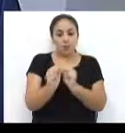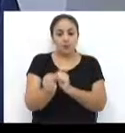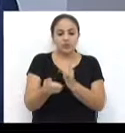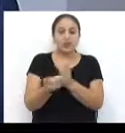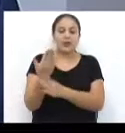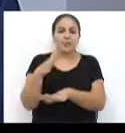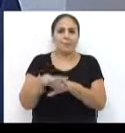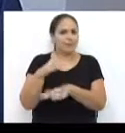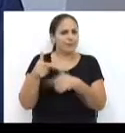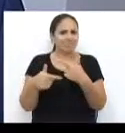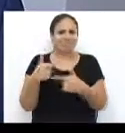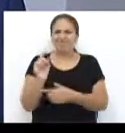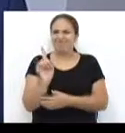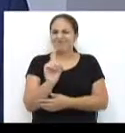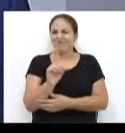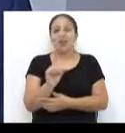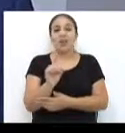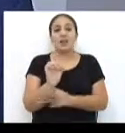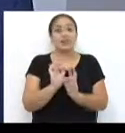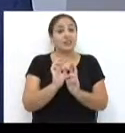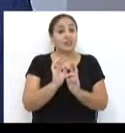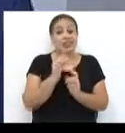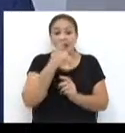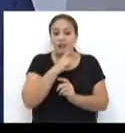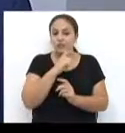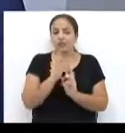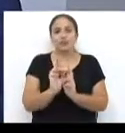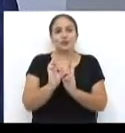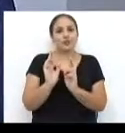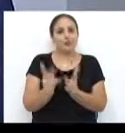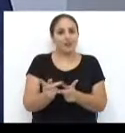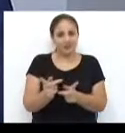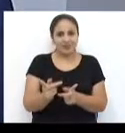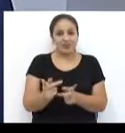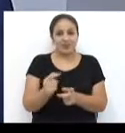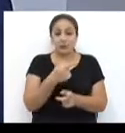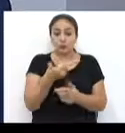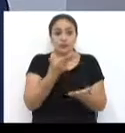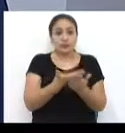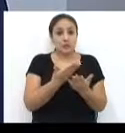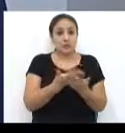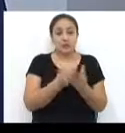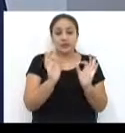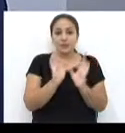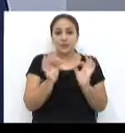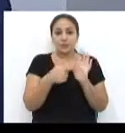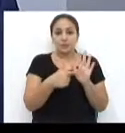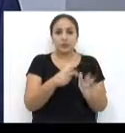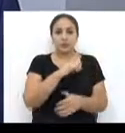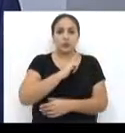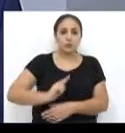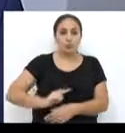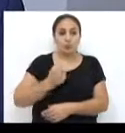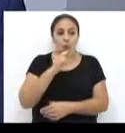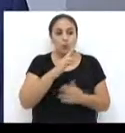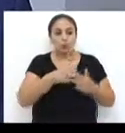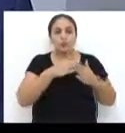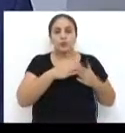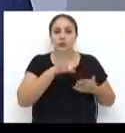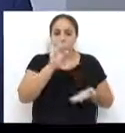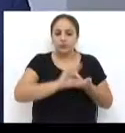gerar mais emprego. Muito pelo contrário, não existe nenhum estudo por parte apresentado pelo governo e nem pelos defensores dessas